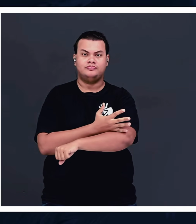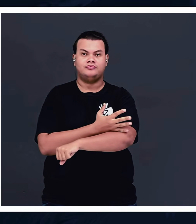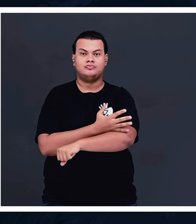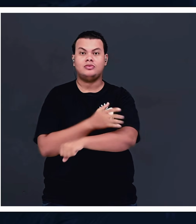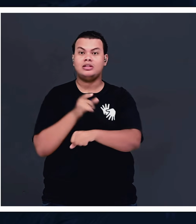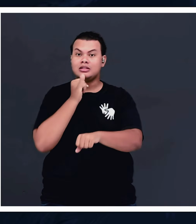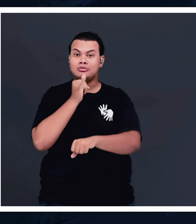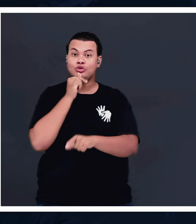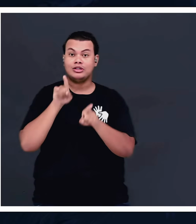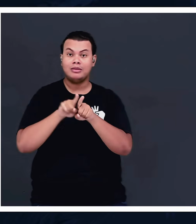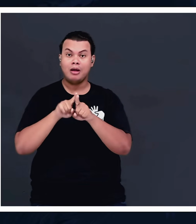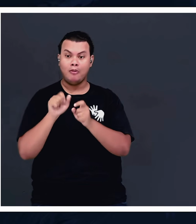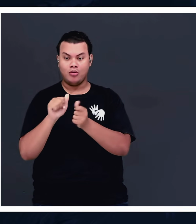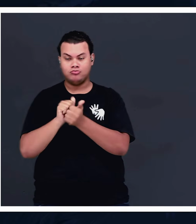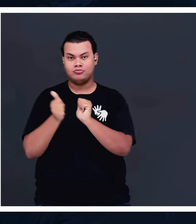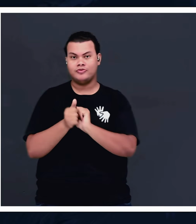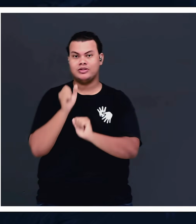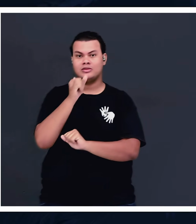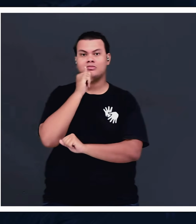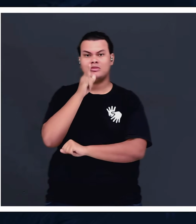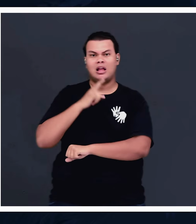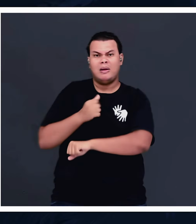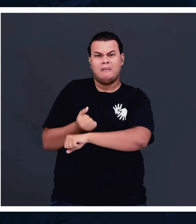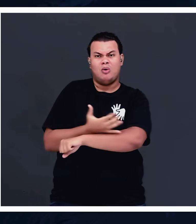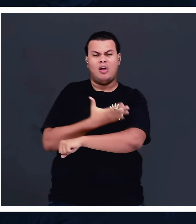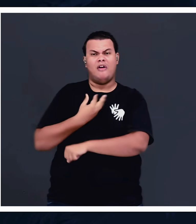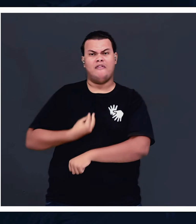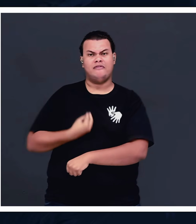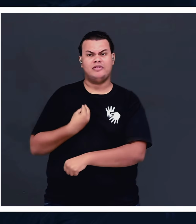contrário também acontece. Se você está vivendo algum